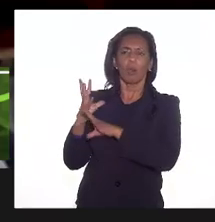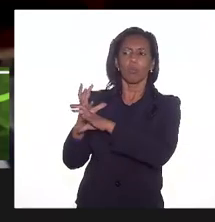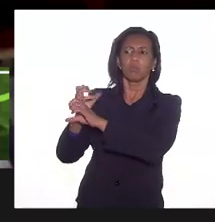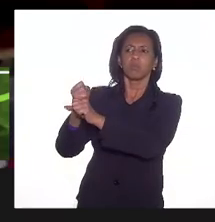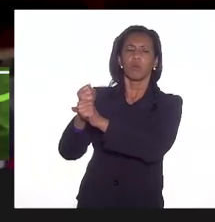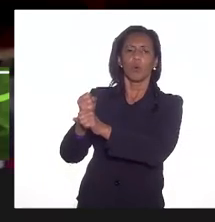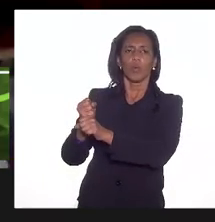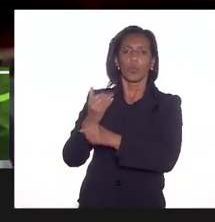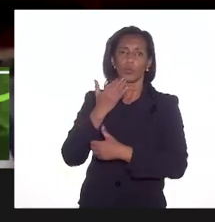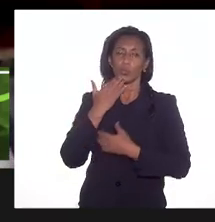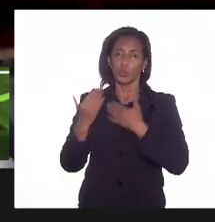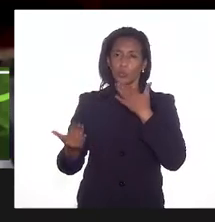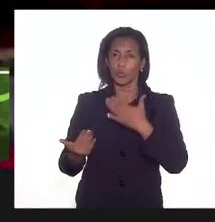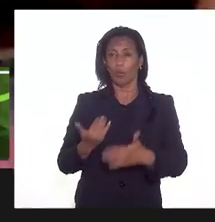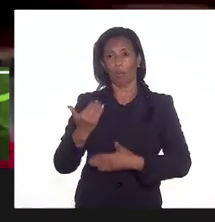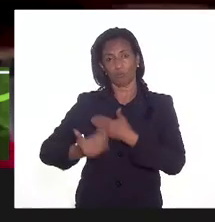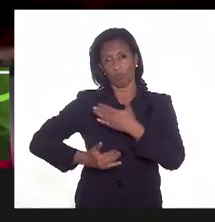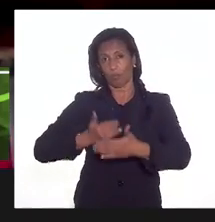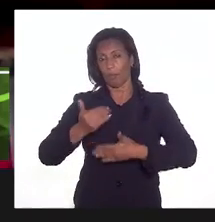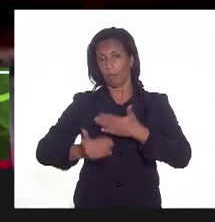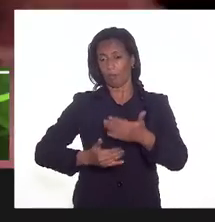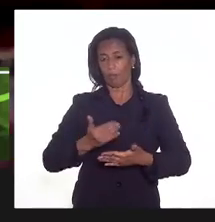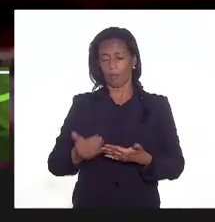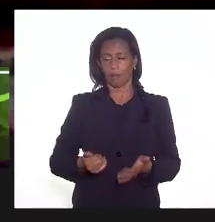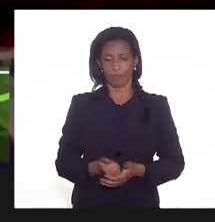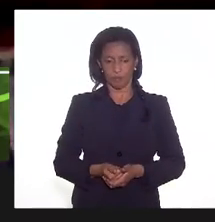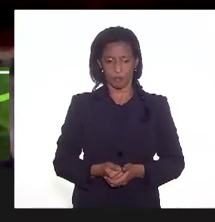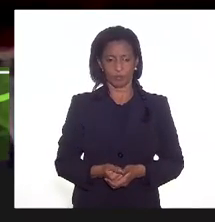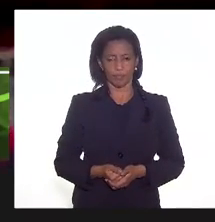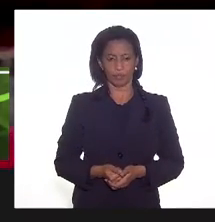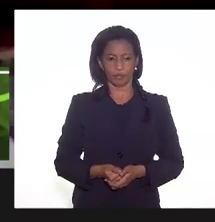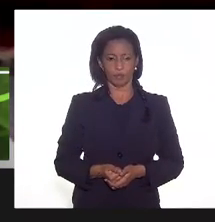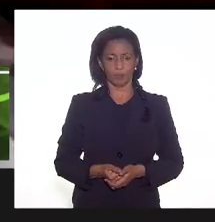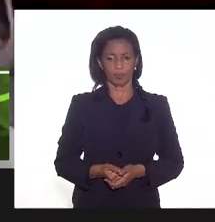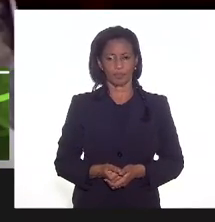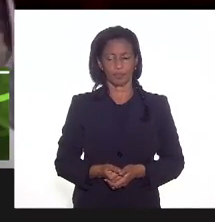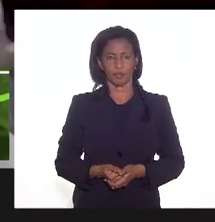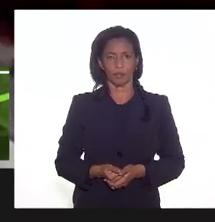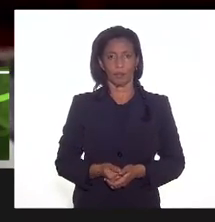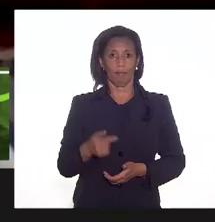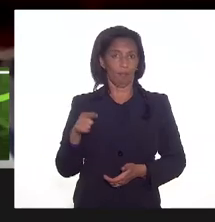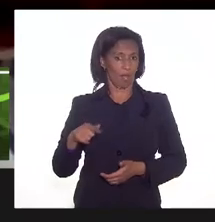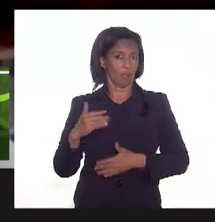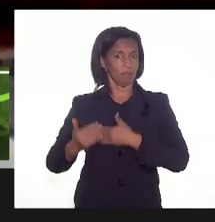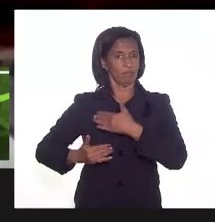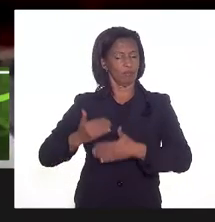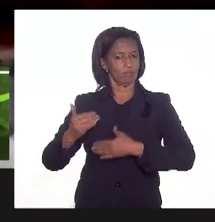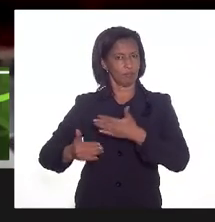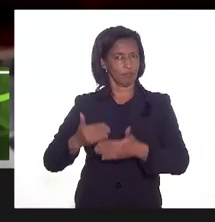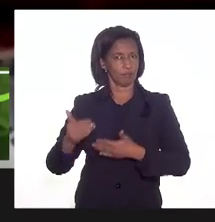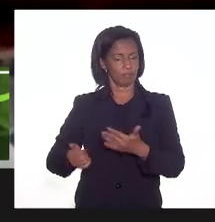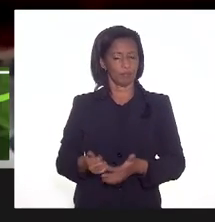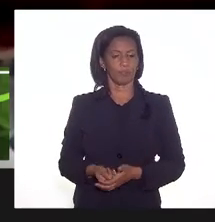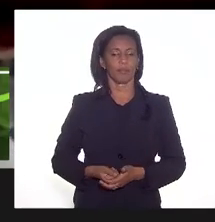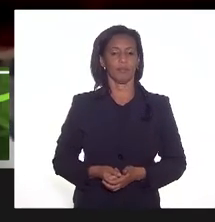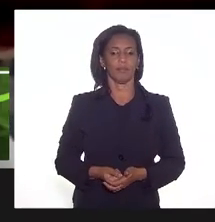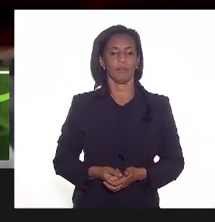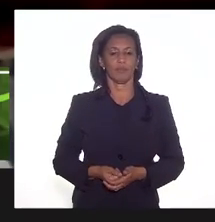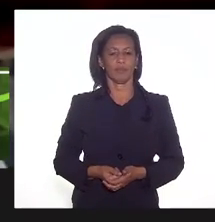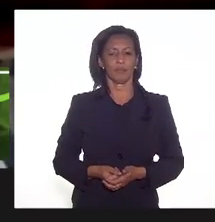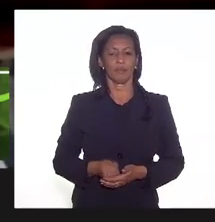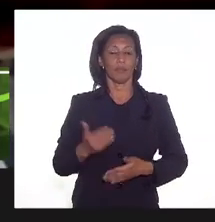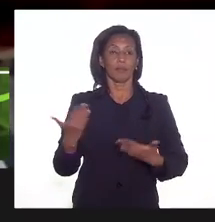é um processo é um caso processual é um processo processual